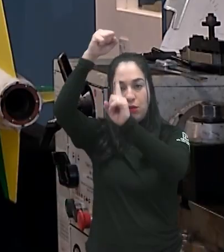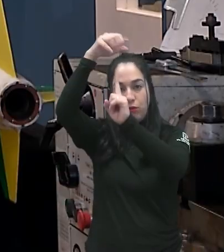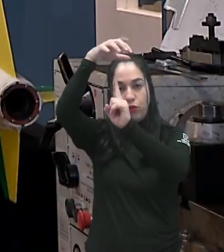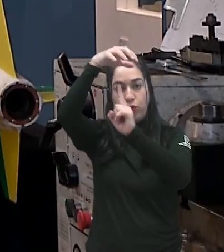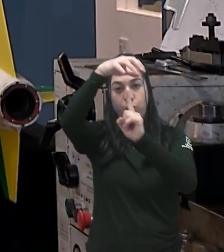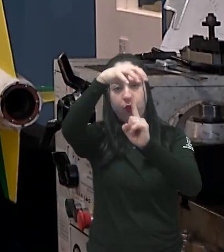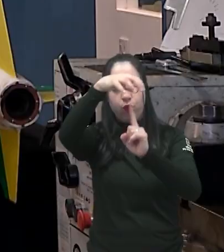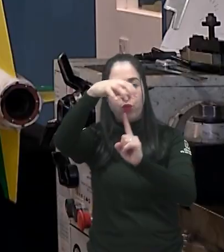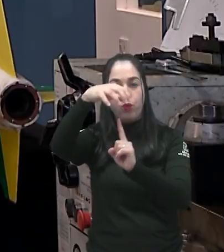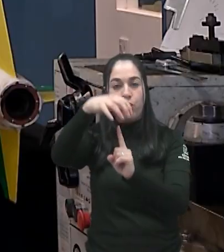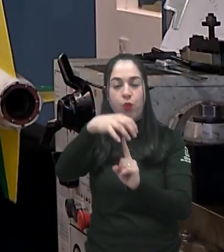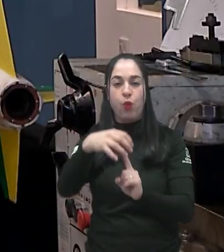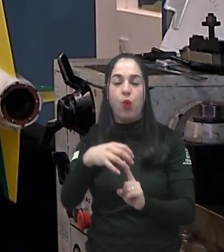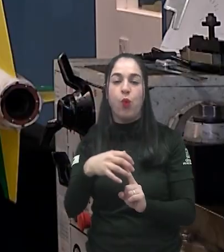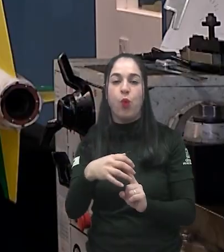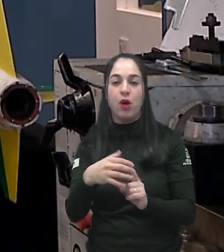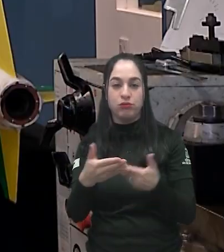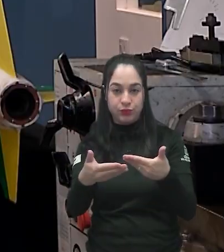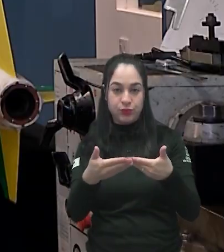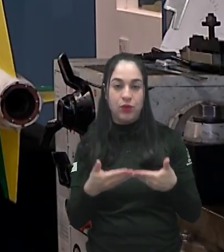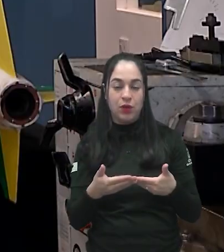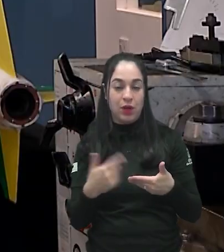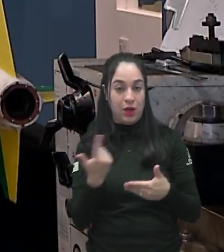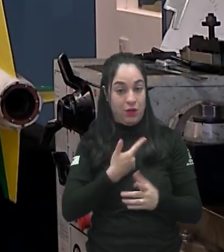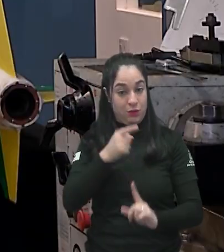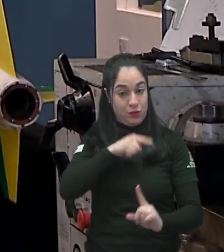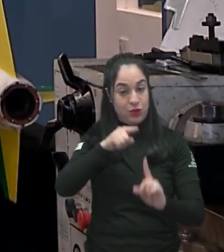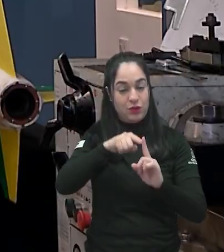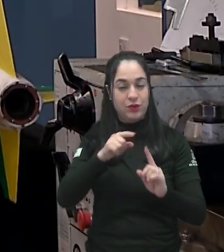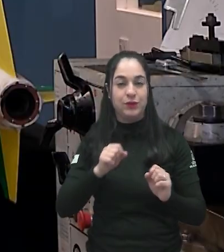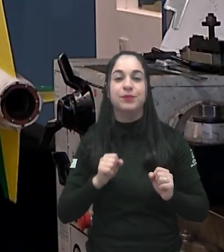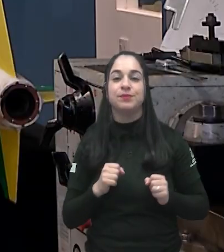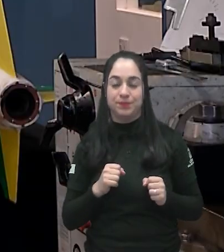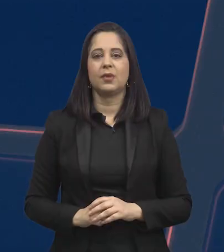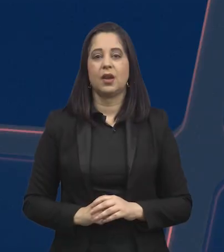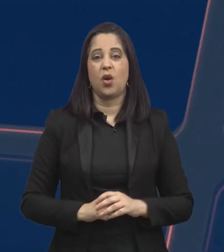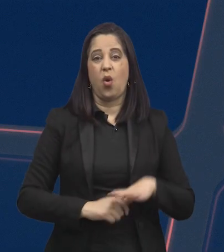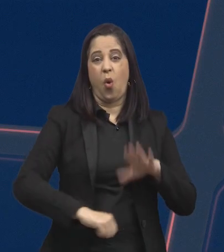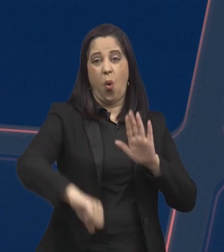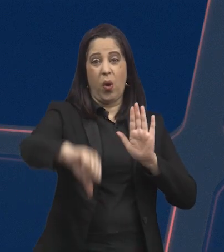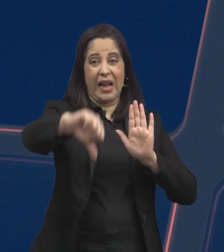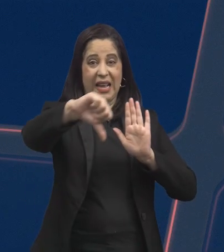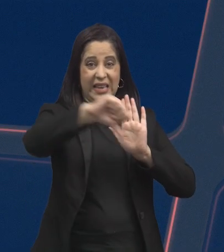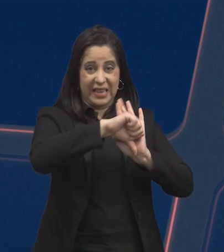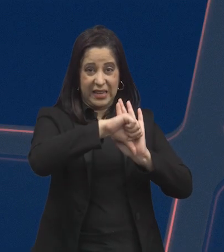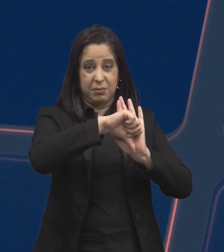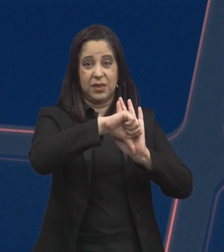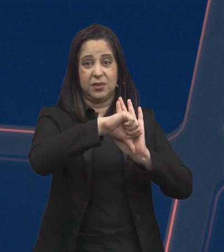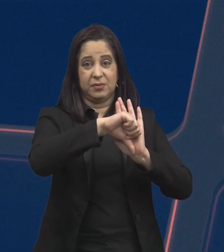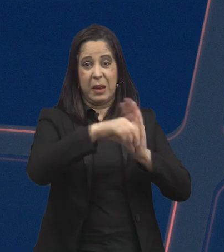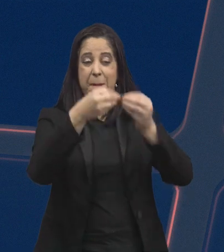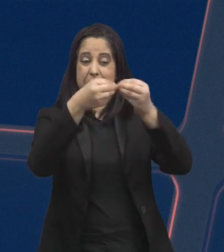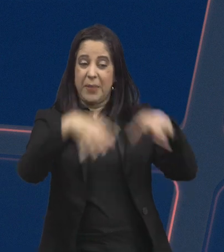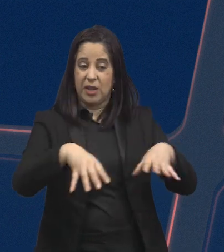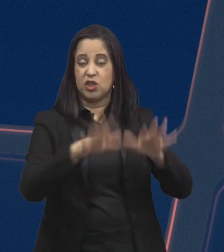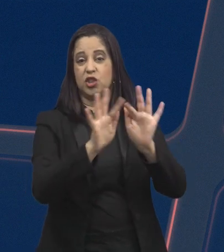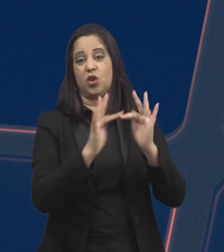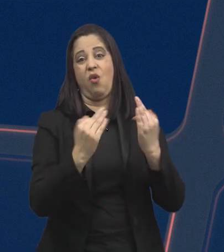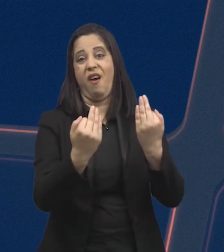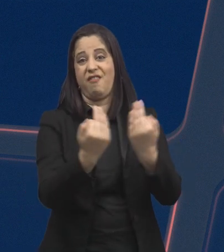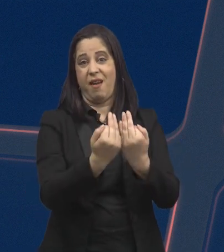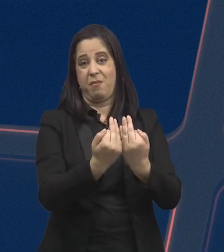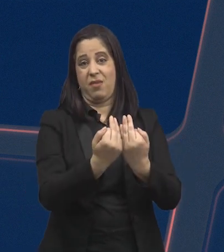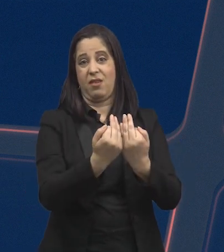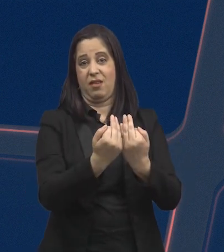uma recuperação com todos os sistemas possíveis. Esse é o nosso próximo grande passo. Um crime que colocou em risco a vida de